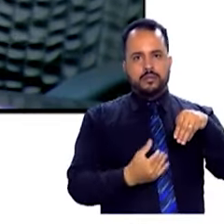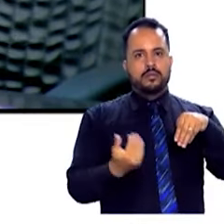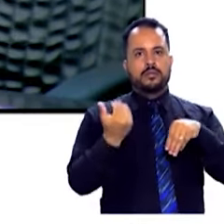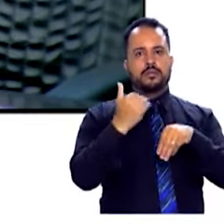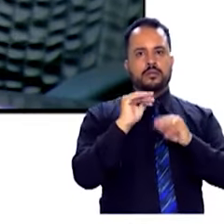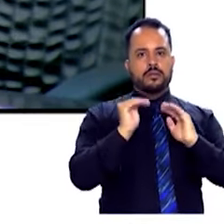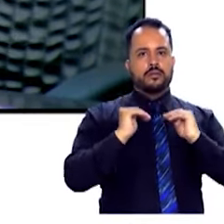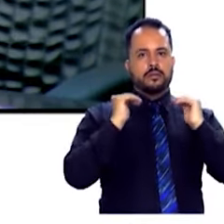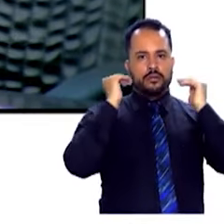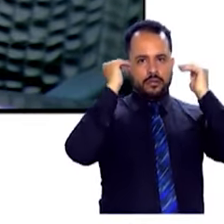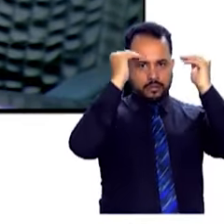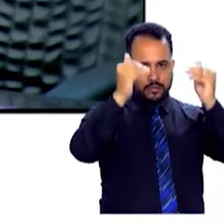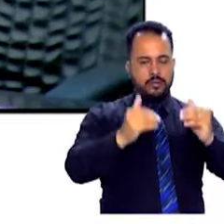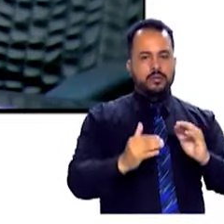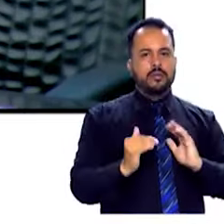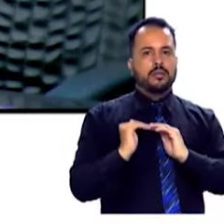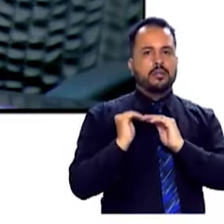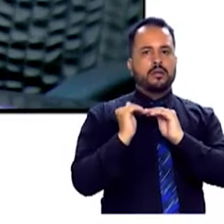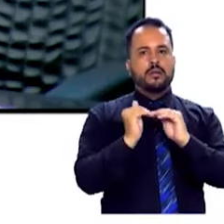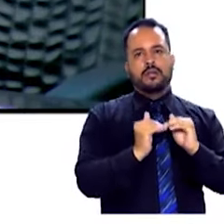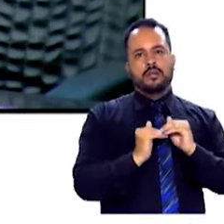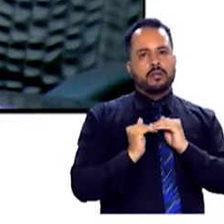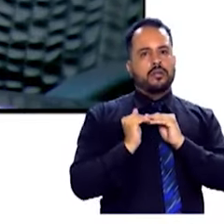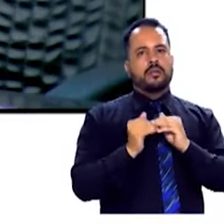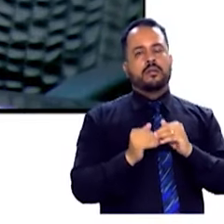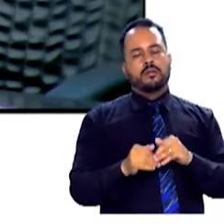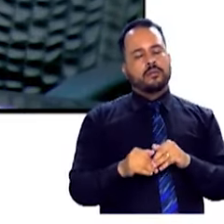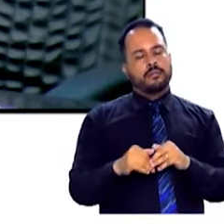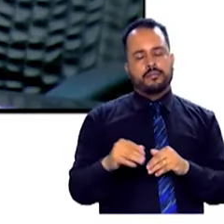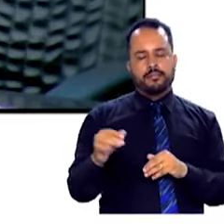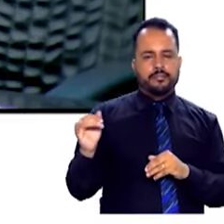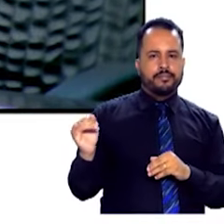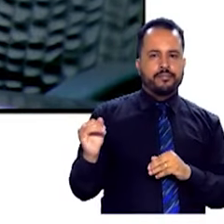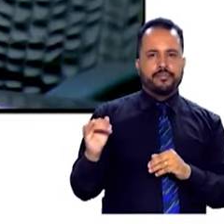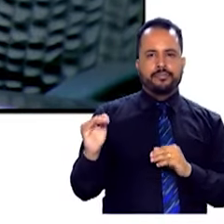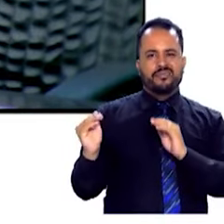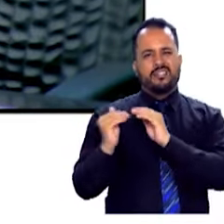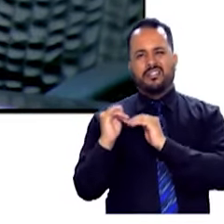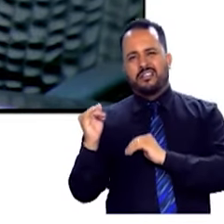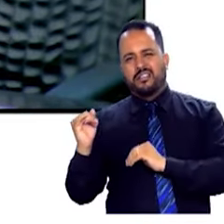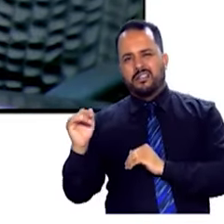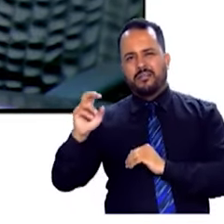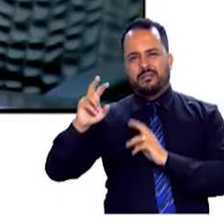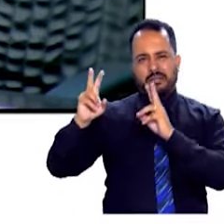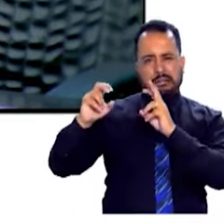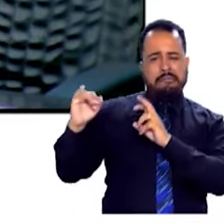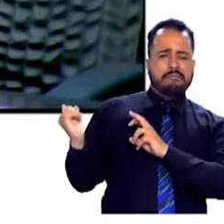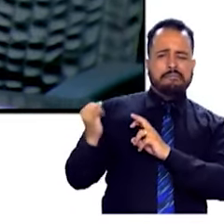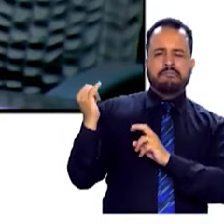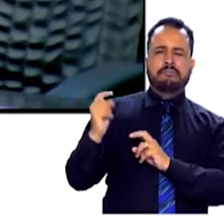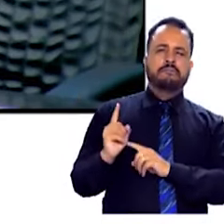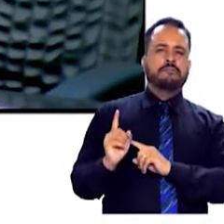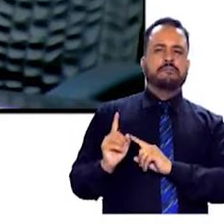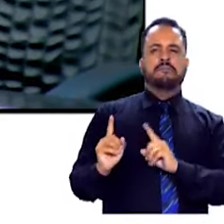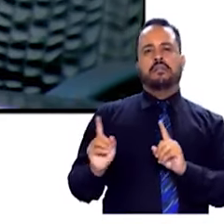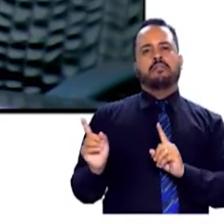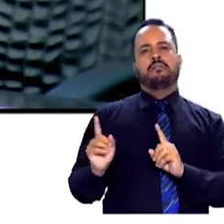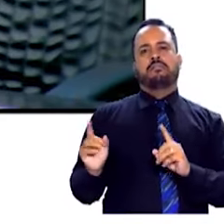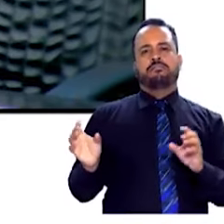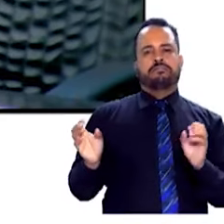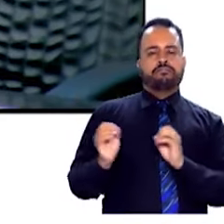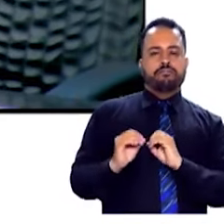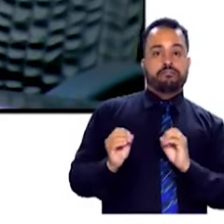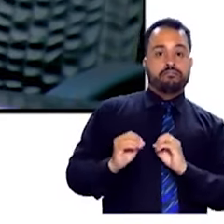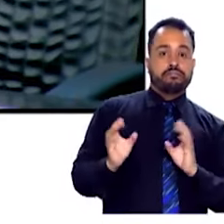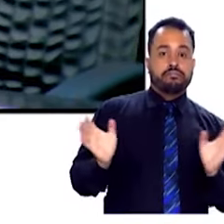concordam é sobre a pouca relevância da questão é razoavelmente seguro entender que a questão não é relevante independentemente